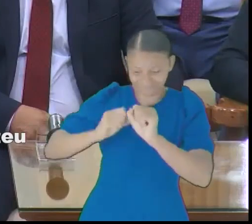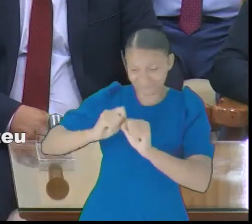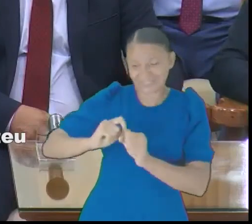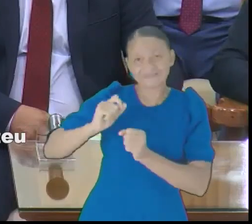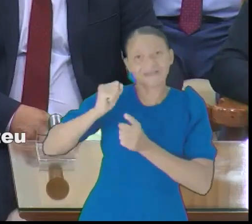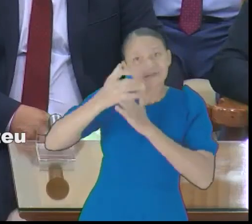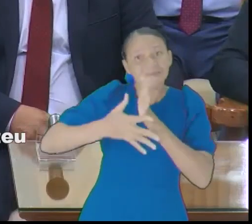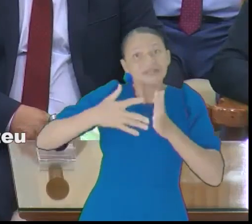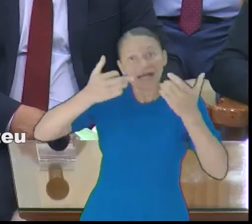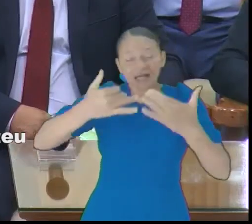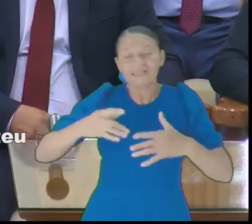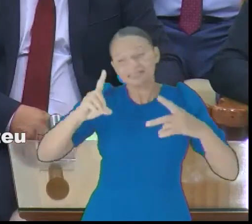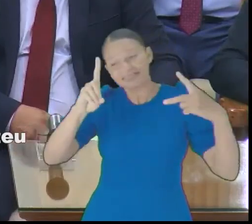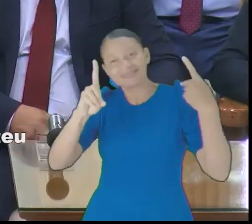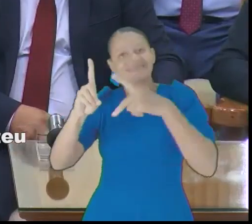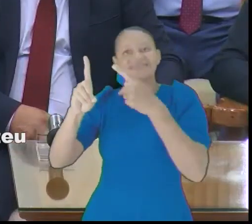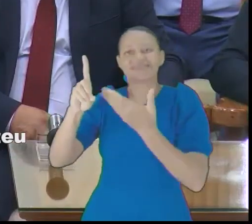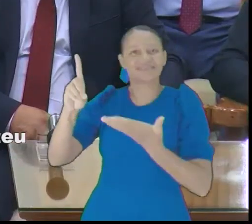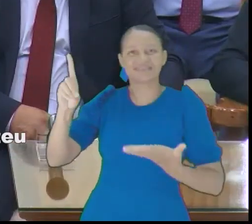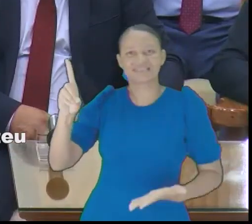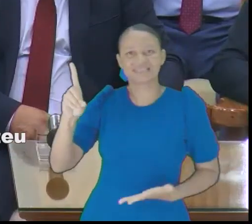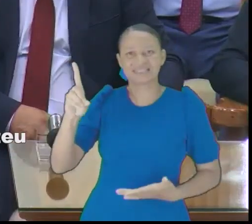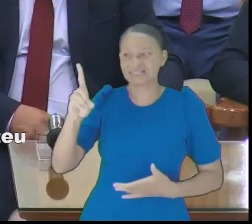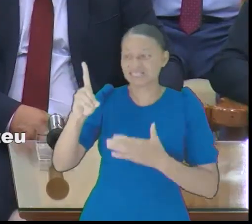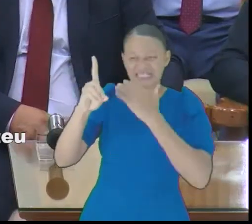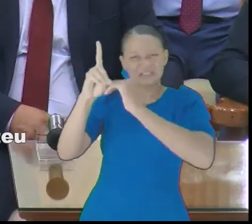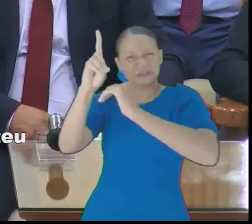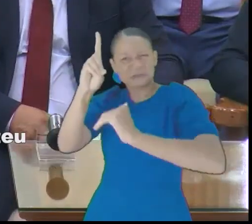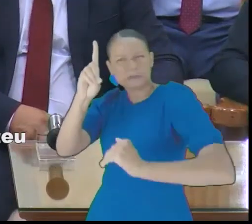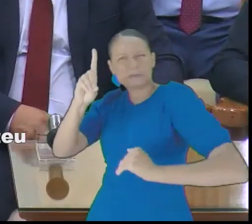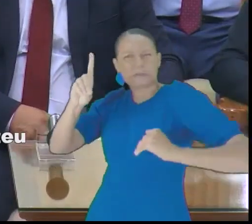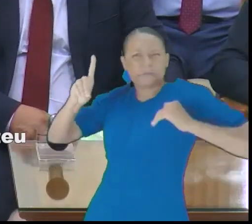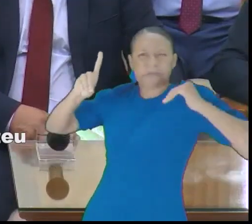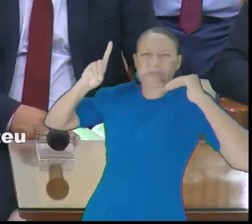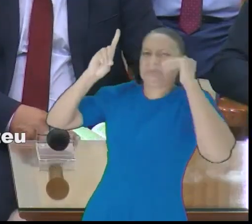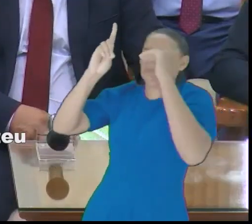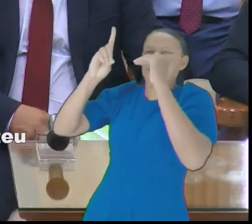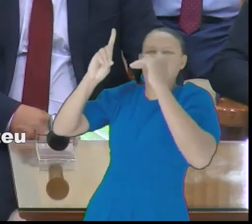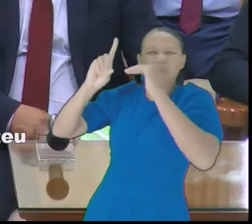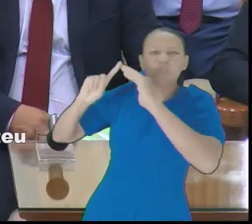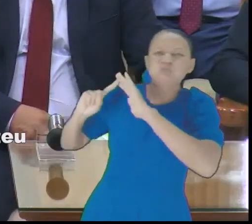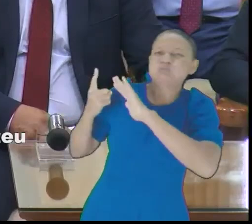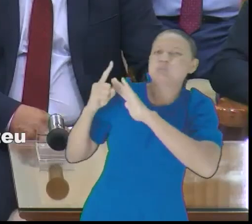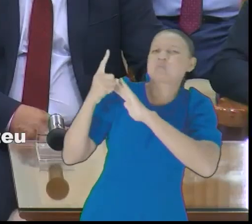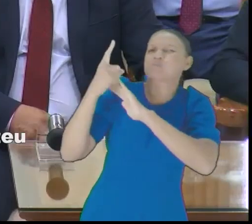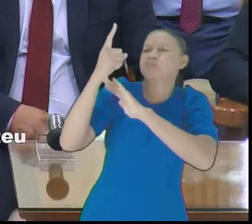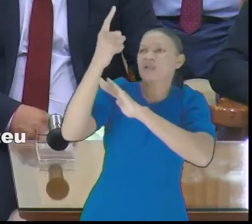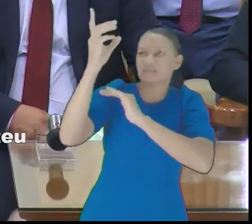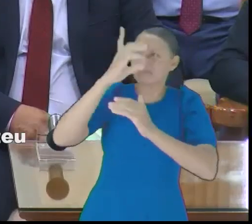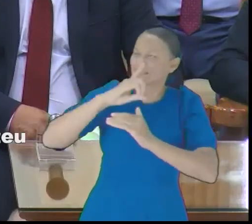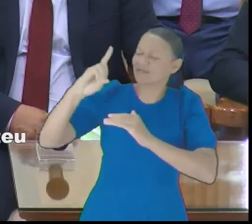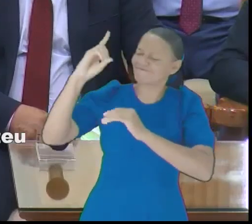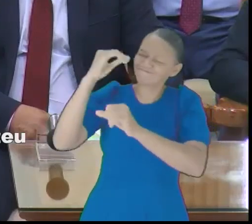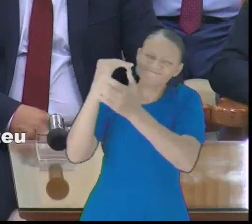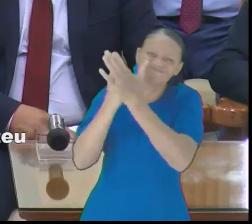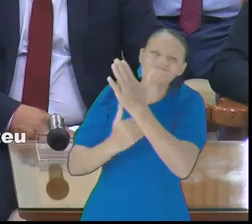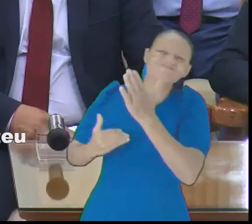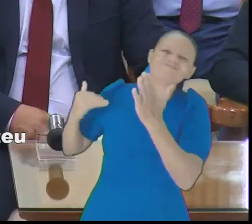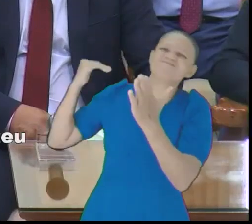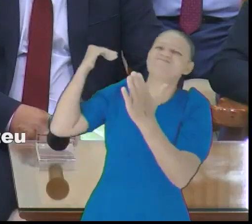mesmo. Deus não é grande, Ele é grandioso. Deus não é grande, Ele